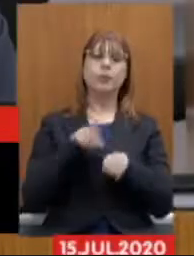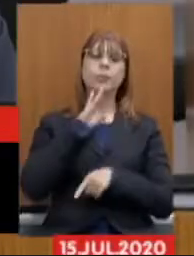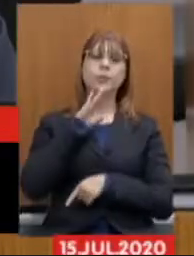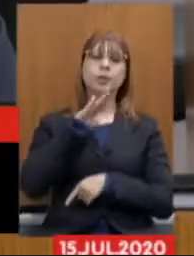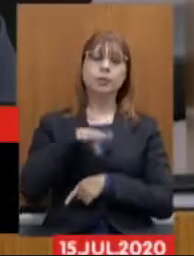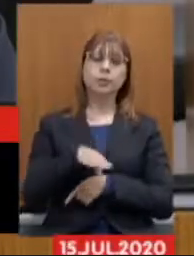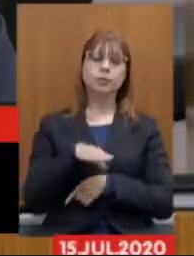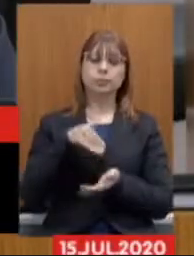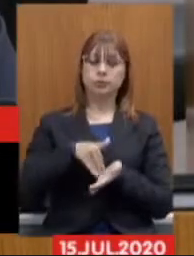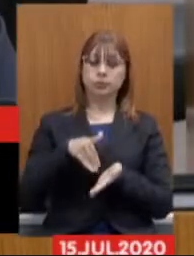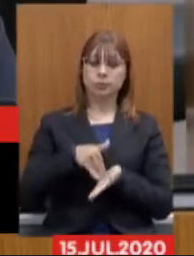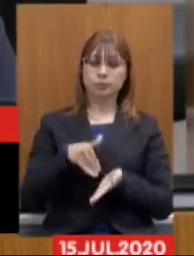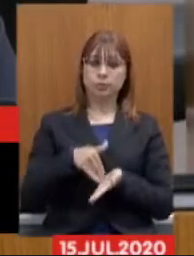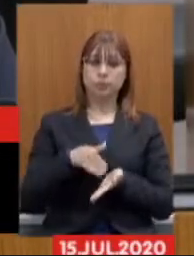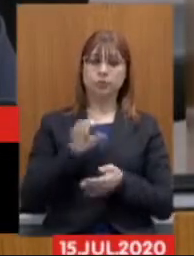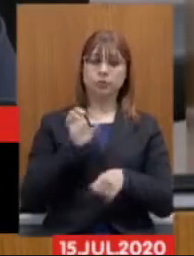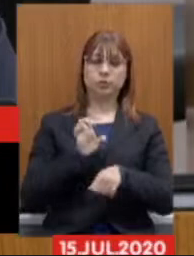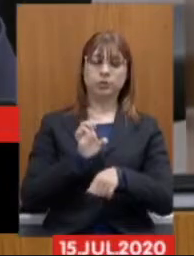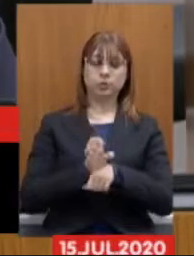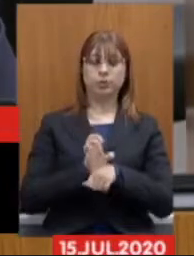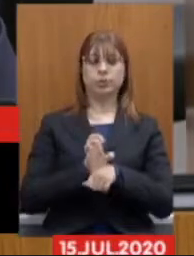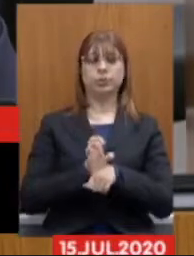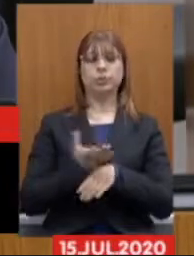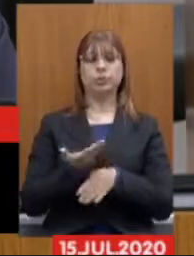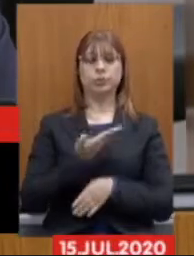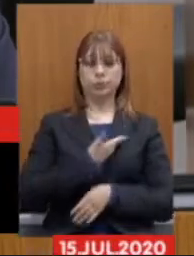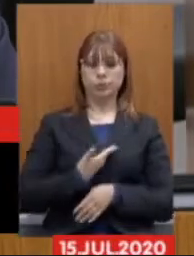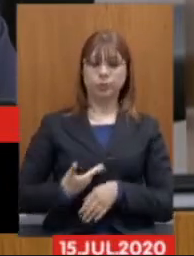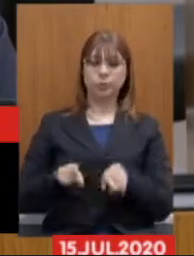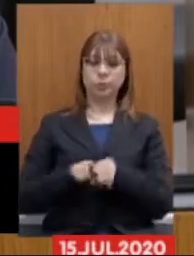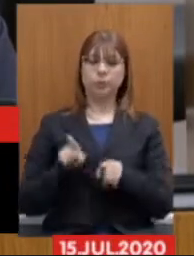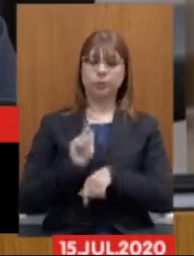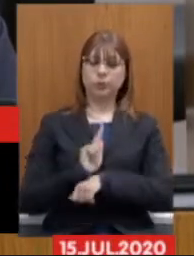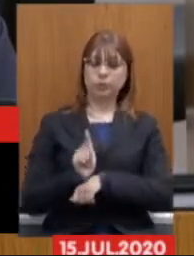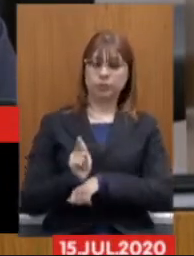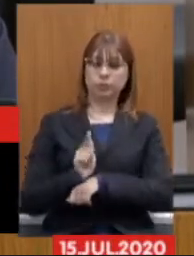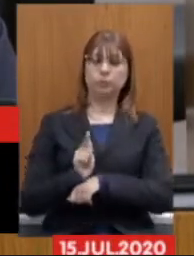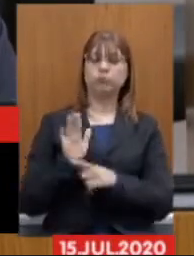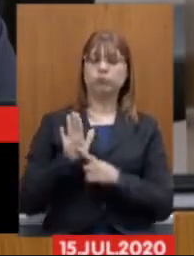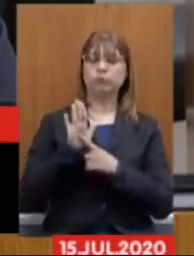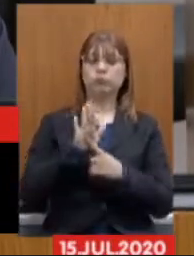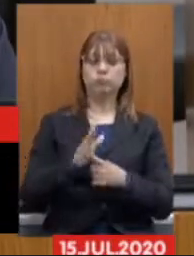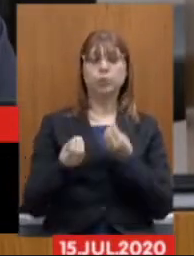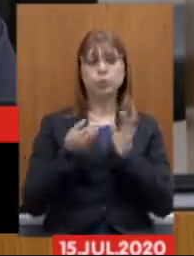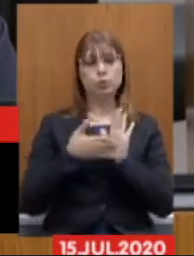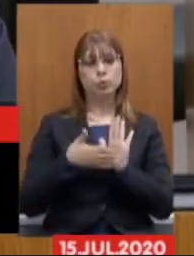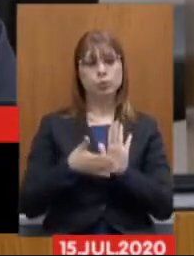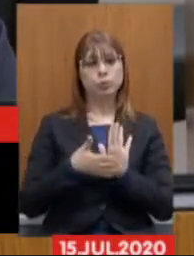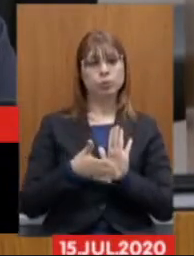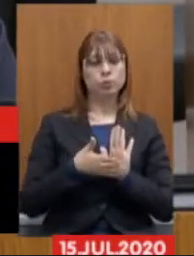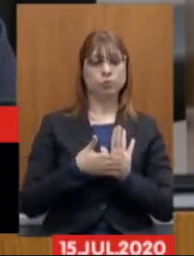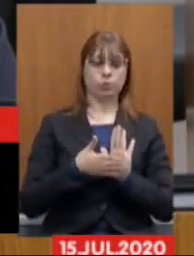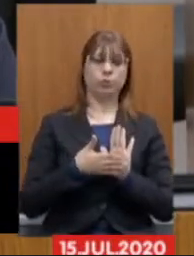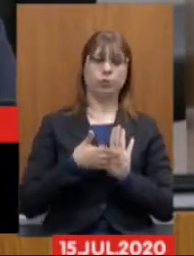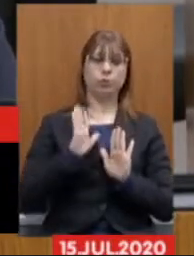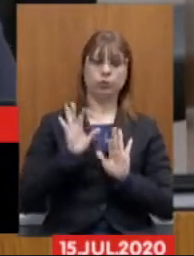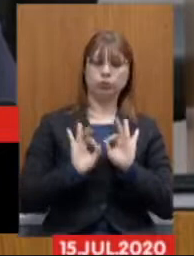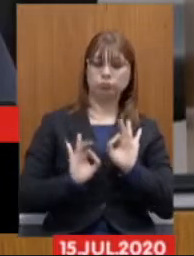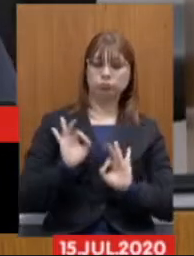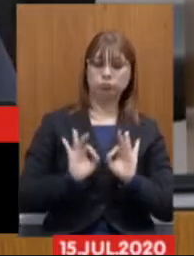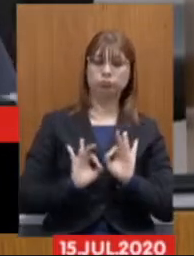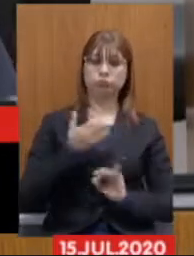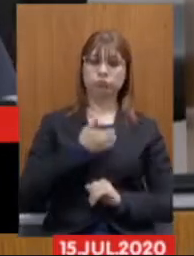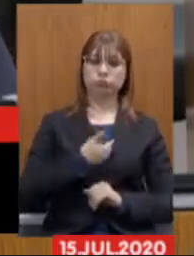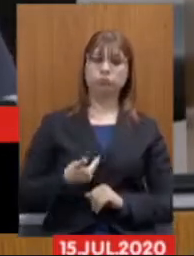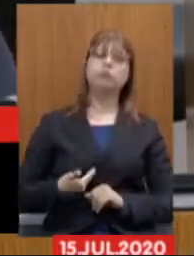o governo e o secretário de estado de planejamento e gestão apresentar a proposta de reforma previdenciária elaborada pelo governo do estado